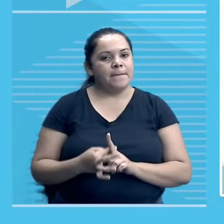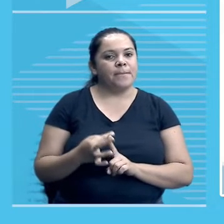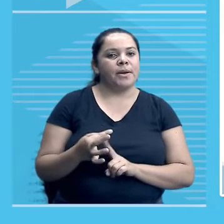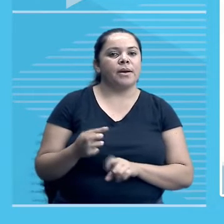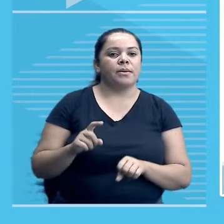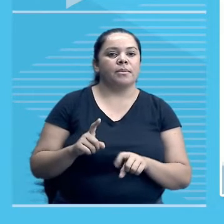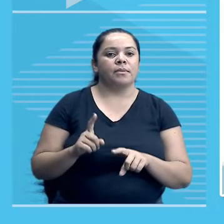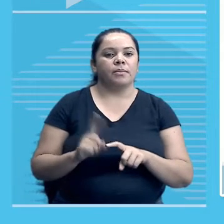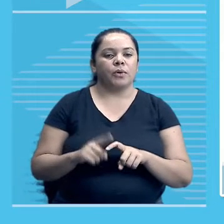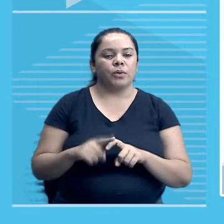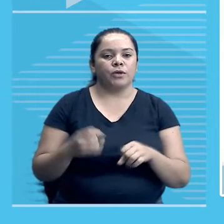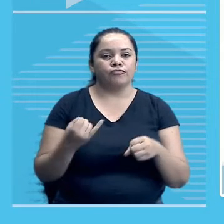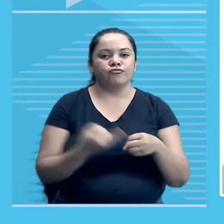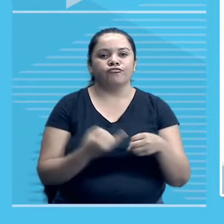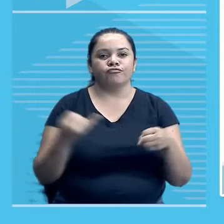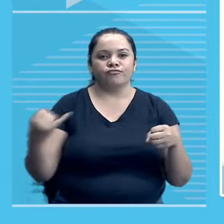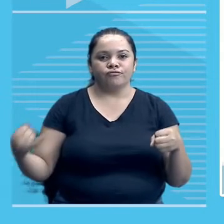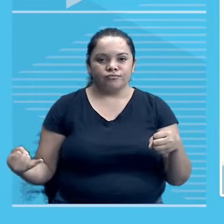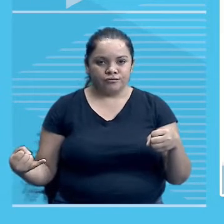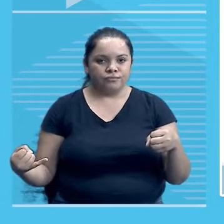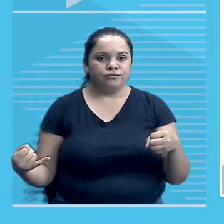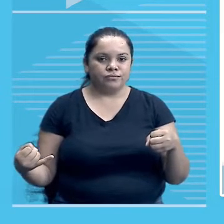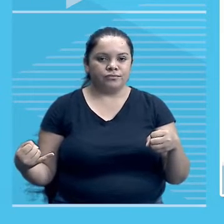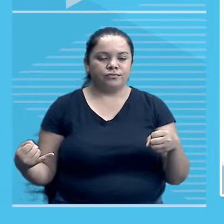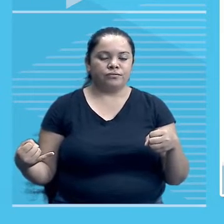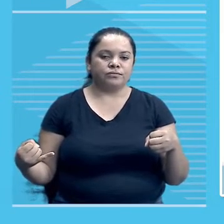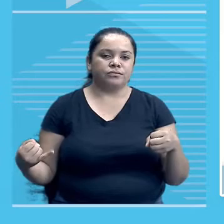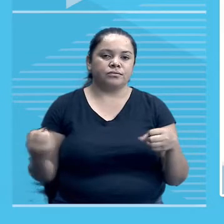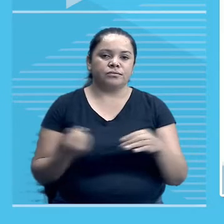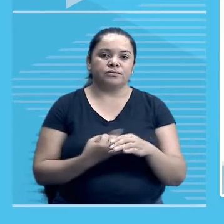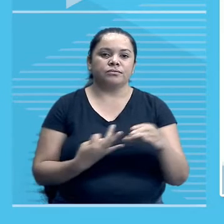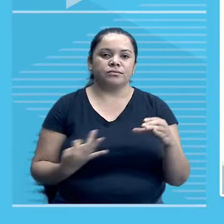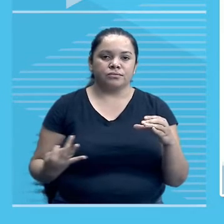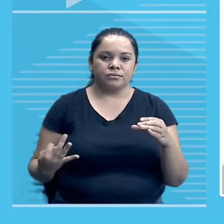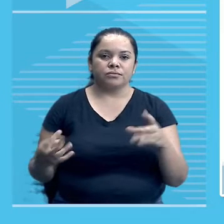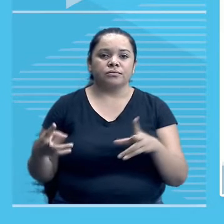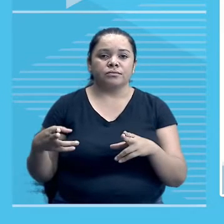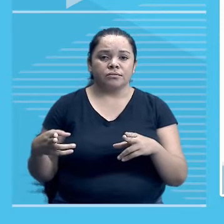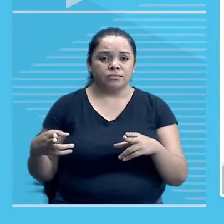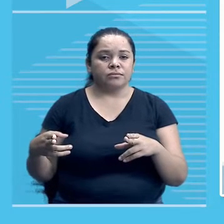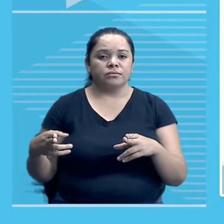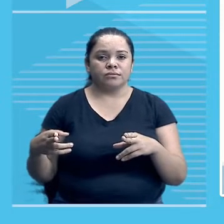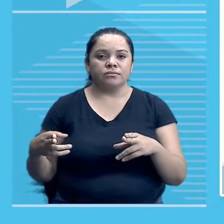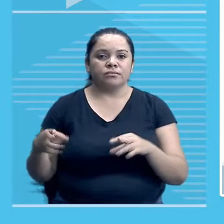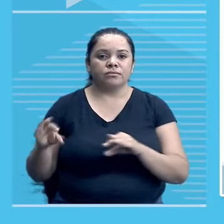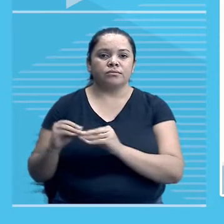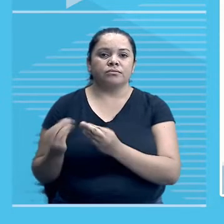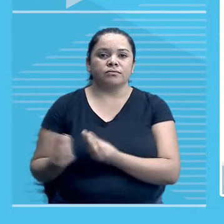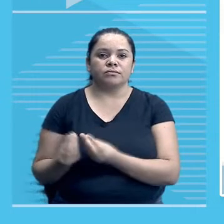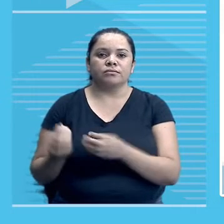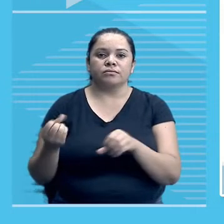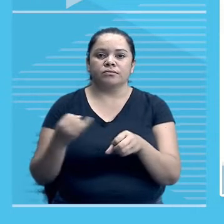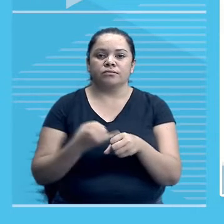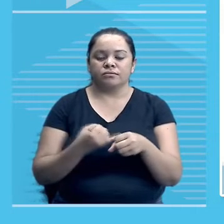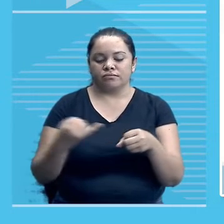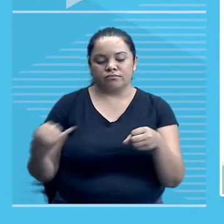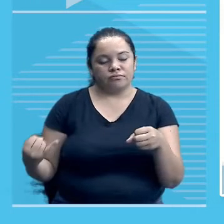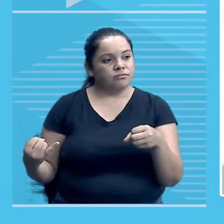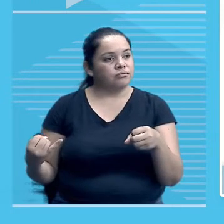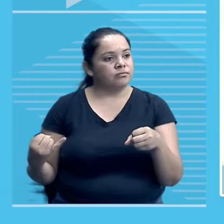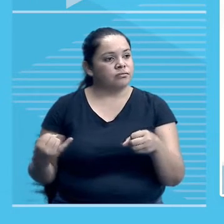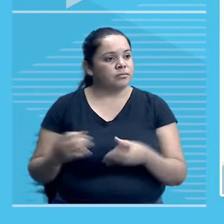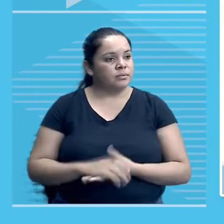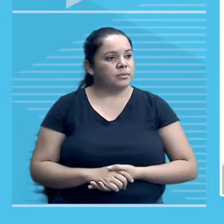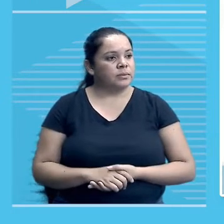iônicos. Então, praticamente são as mesmas características dos compostos iônicos, tá? São as características dos sais aí.